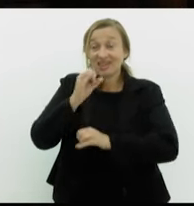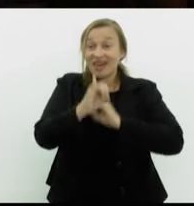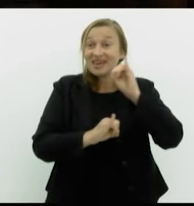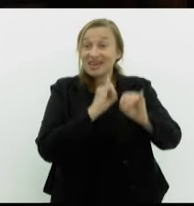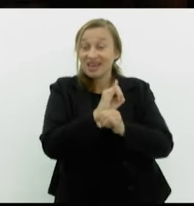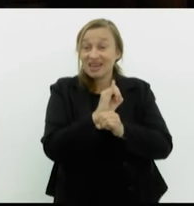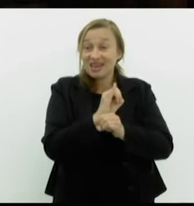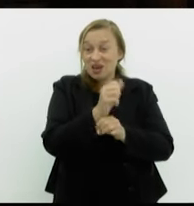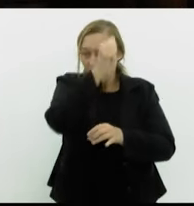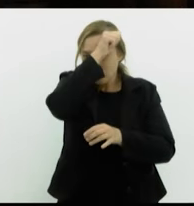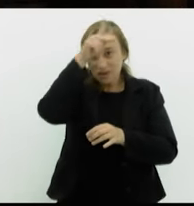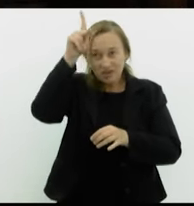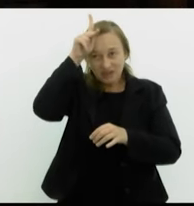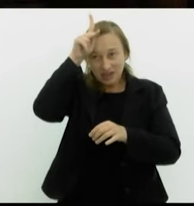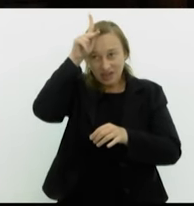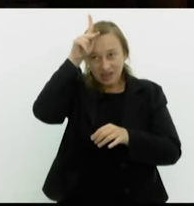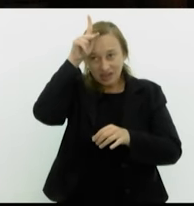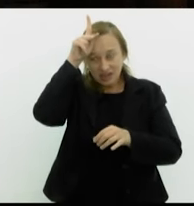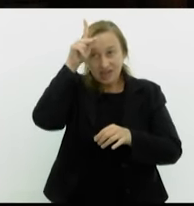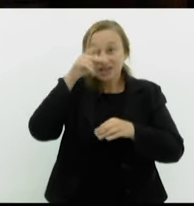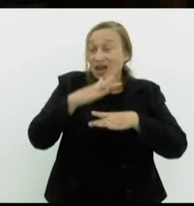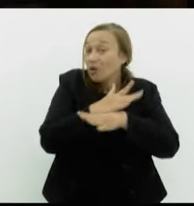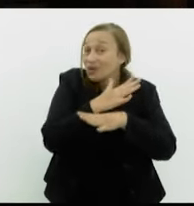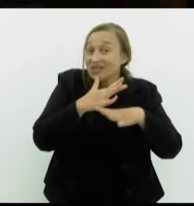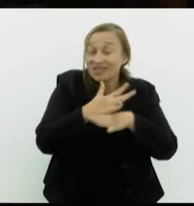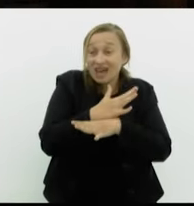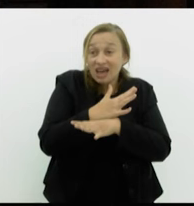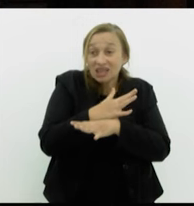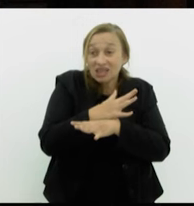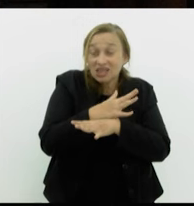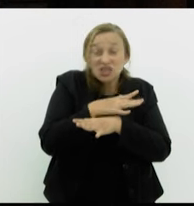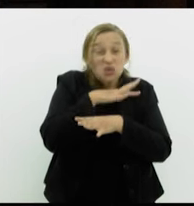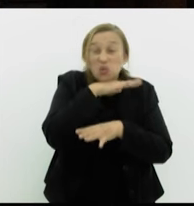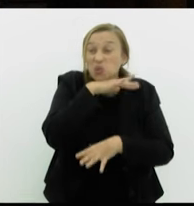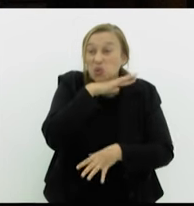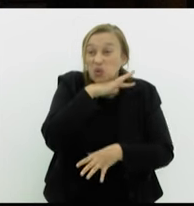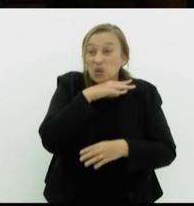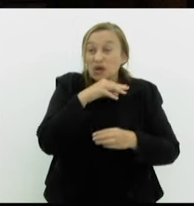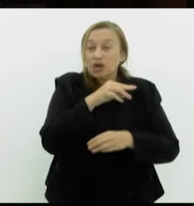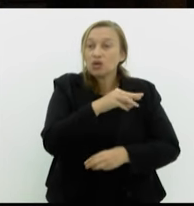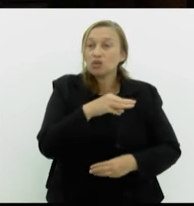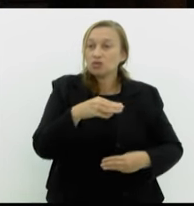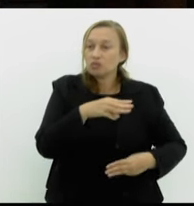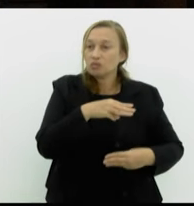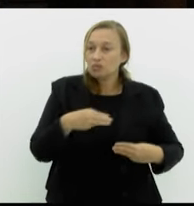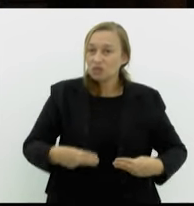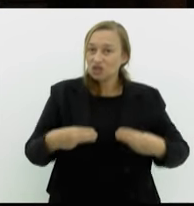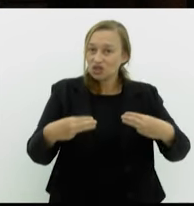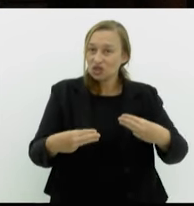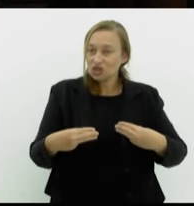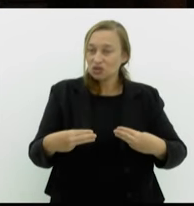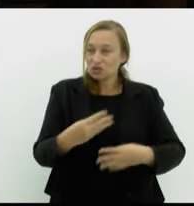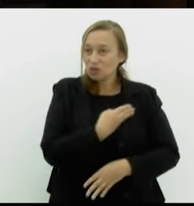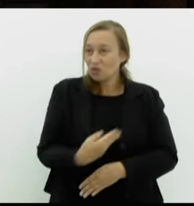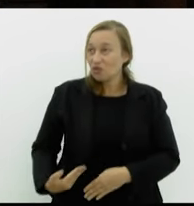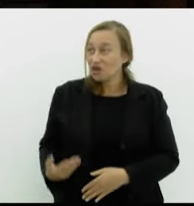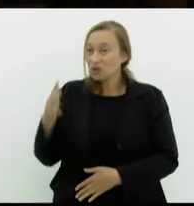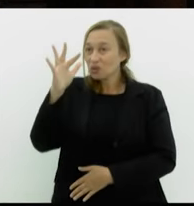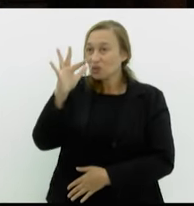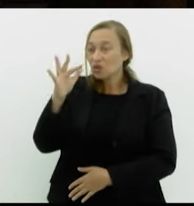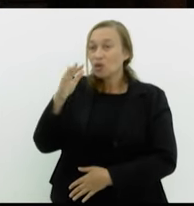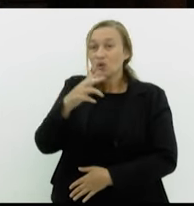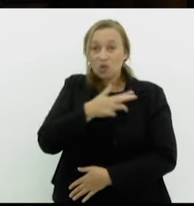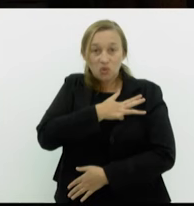lá com a cidade assim devassada, totalmente devassada, e um ministro do governo Lula ligando para lá para dizer que vai